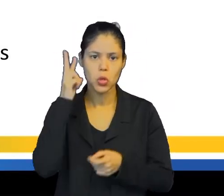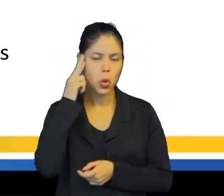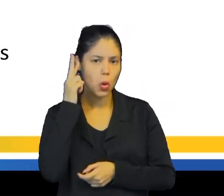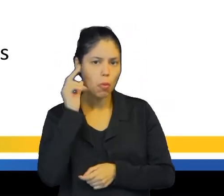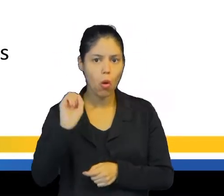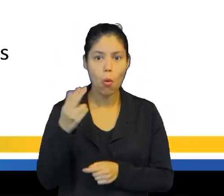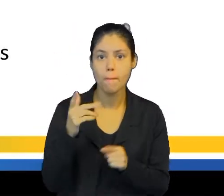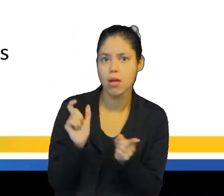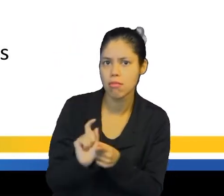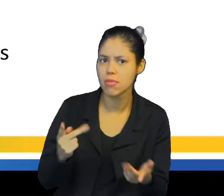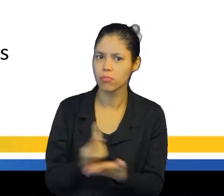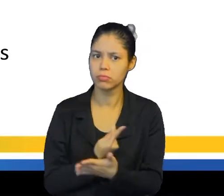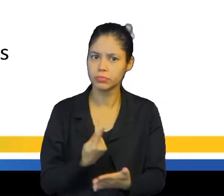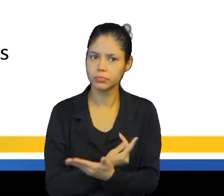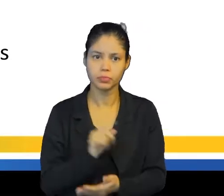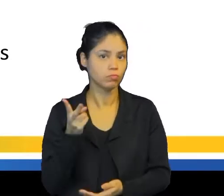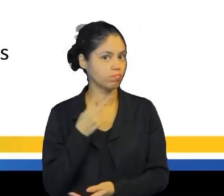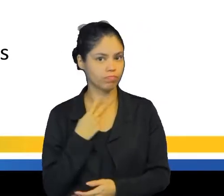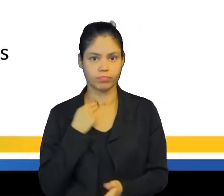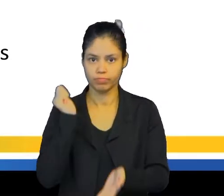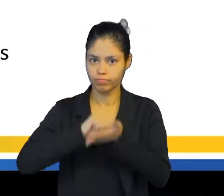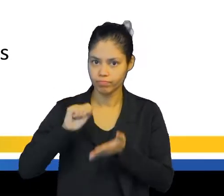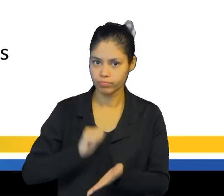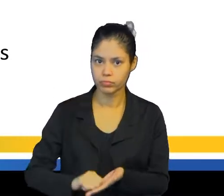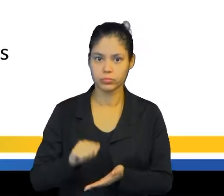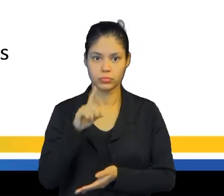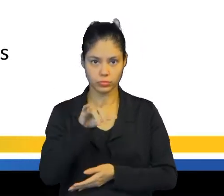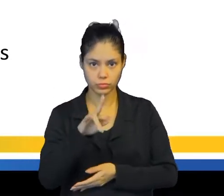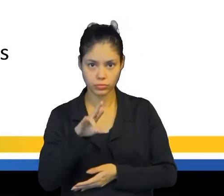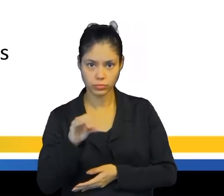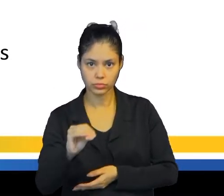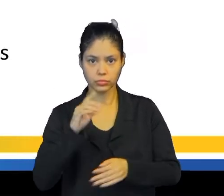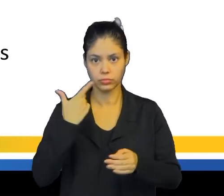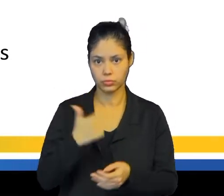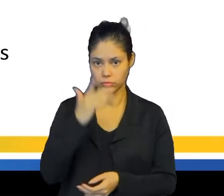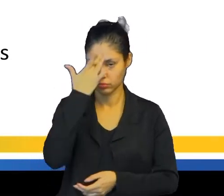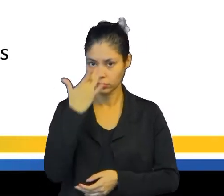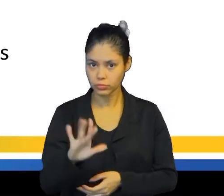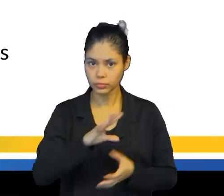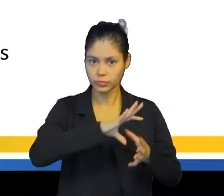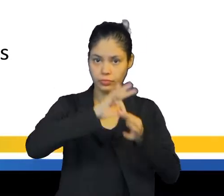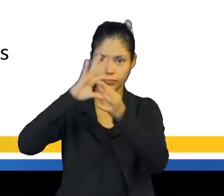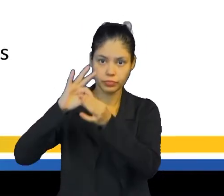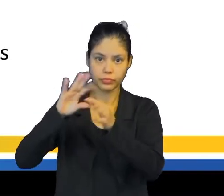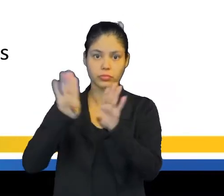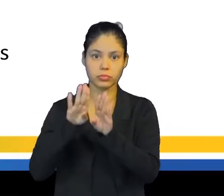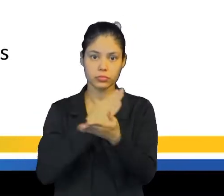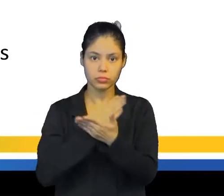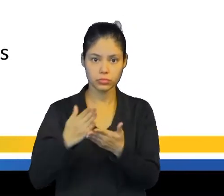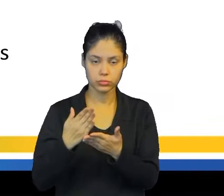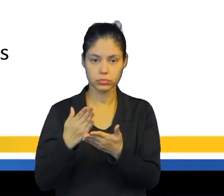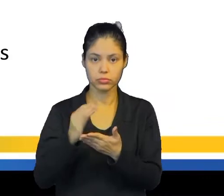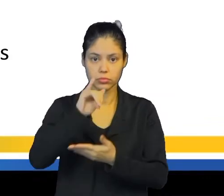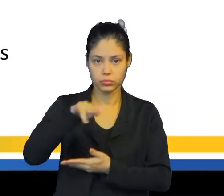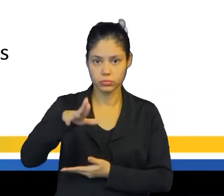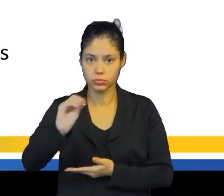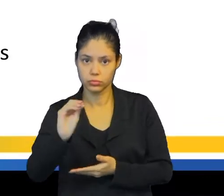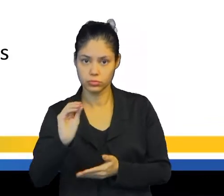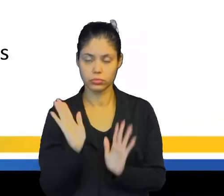erradas, não escrever um texto sem coerência, onde os leitores não sabem onde é o começo, nem o